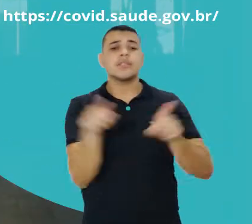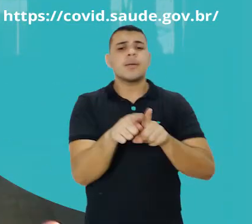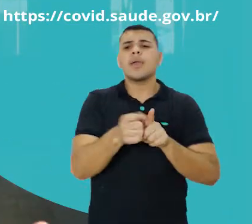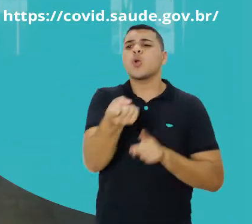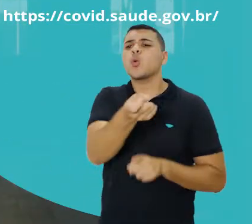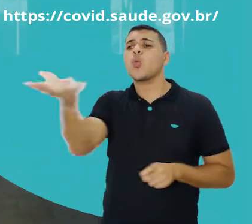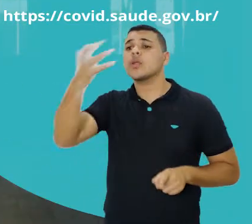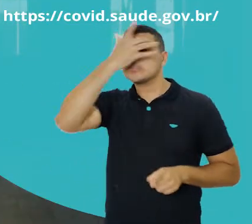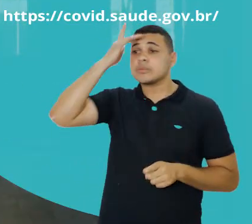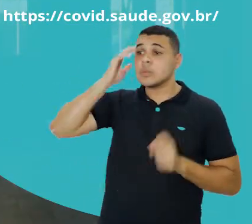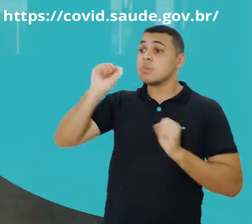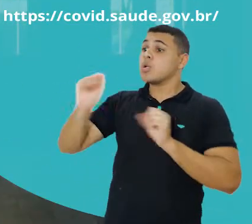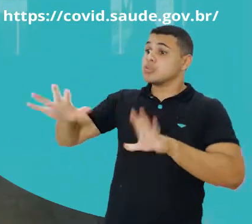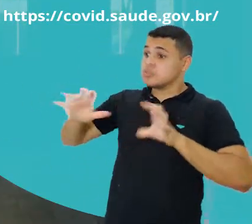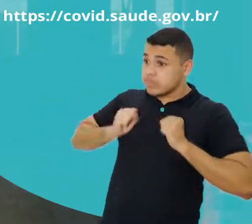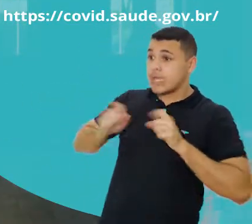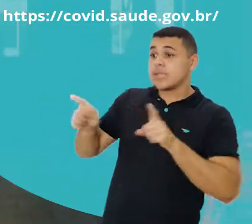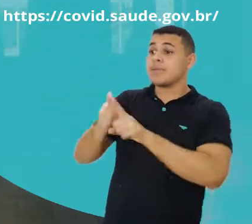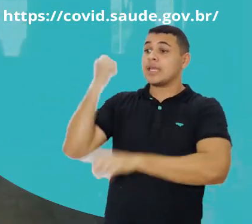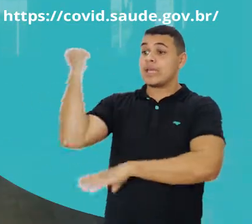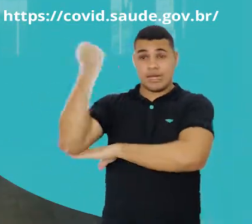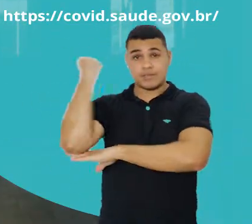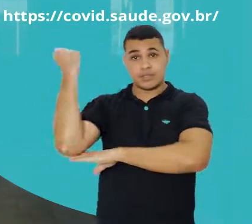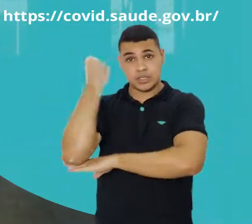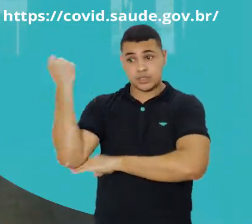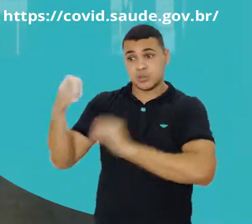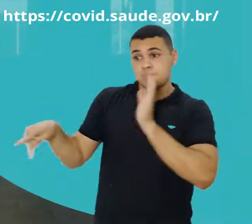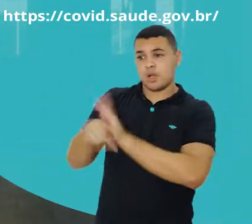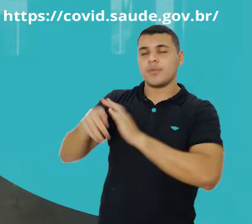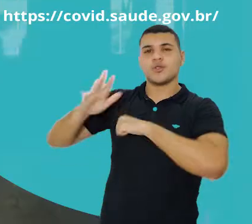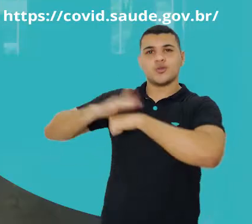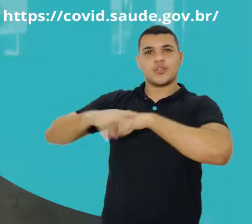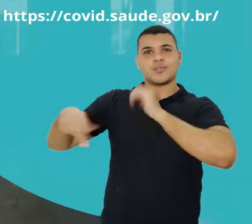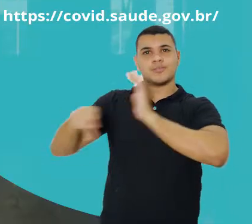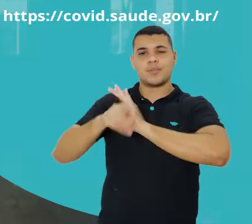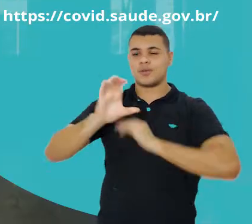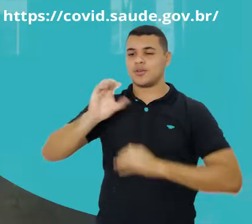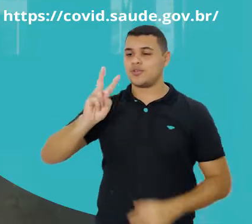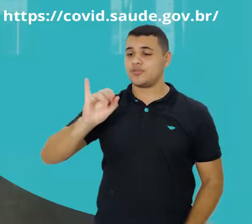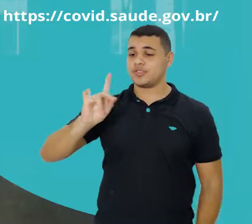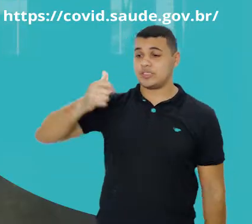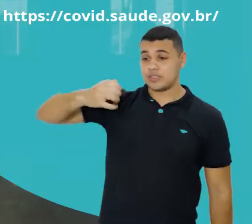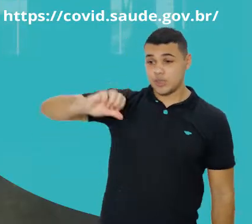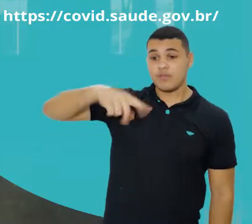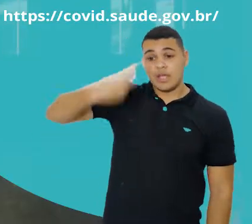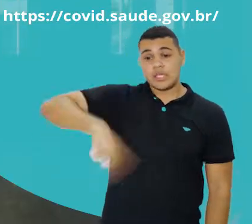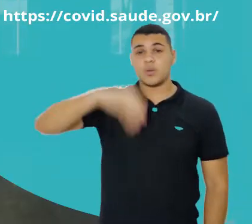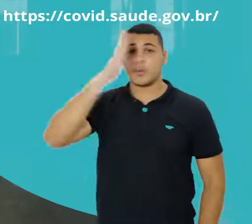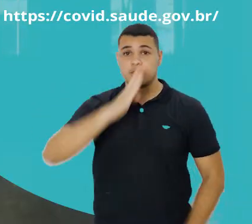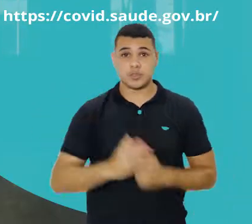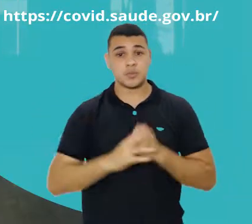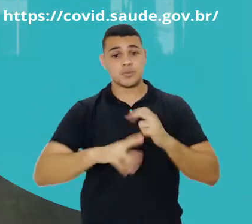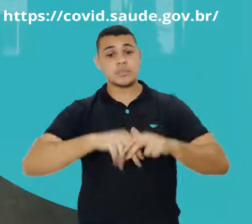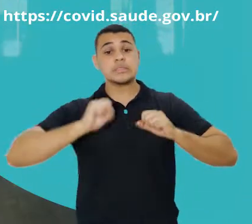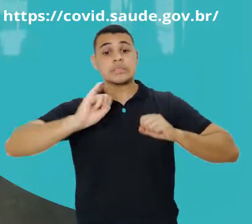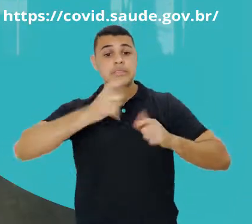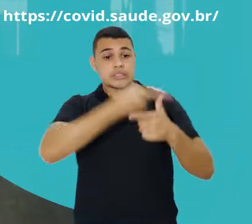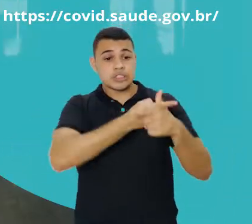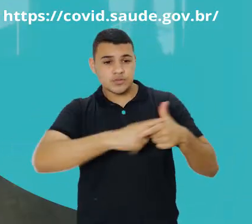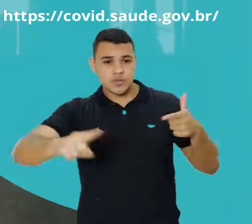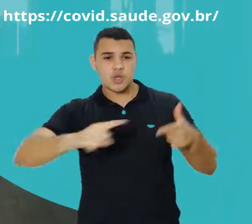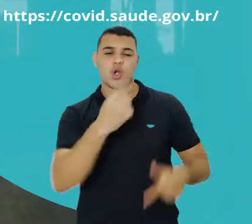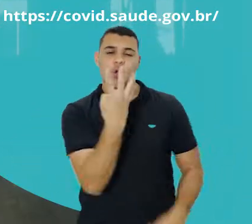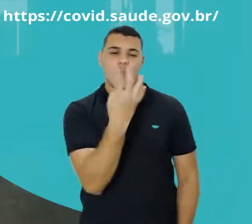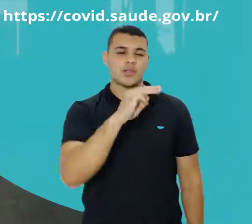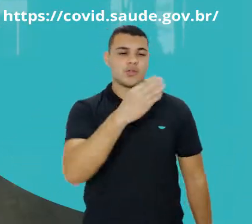à taxa de incidência, tá, de Covid-19 no nosso país. Então, dividindo